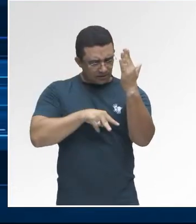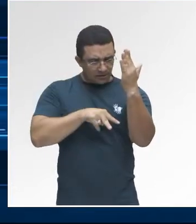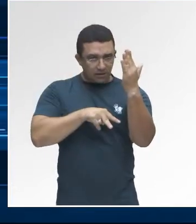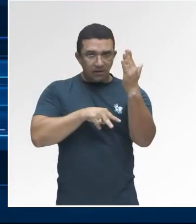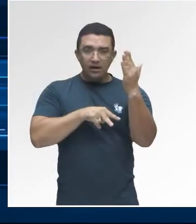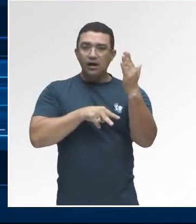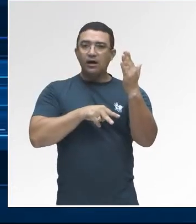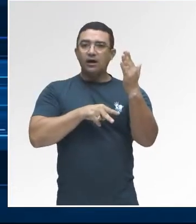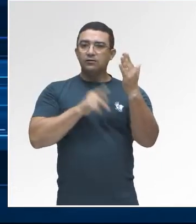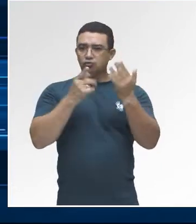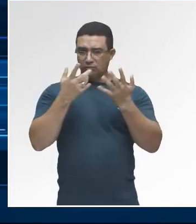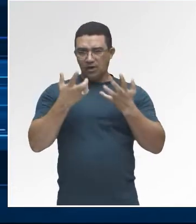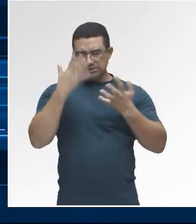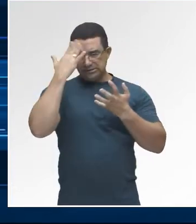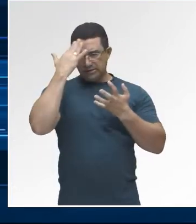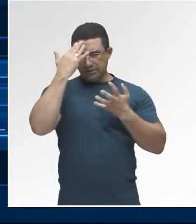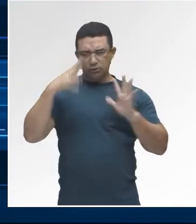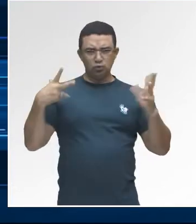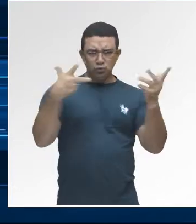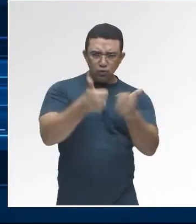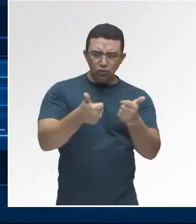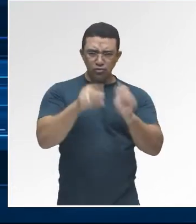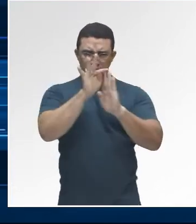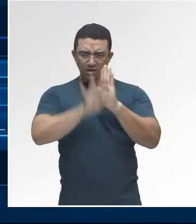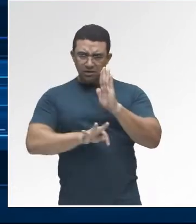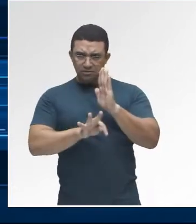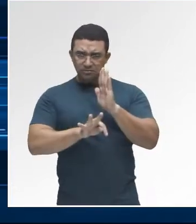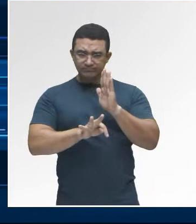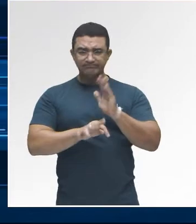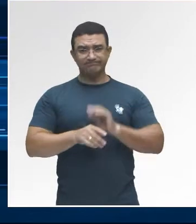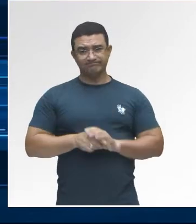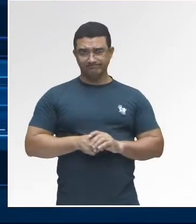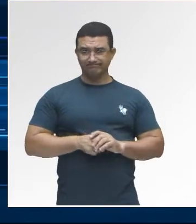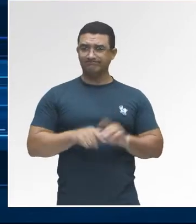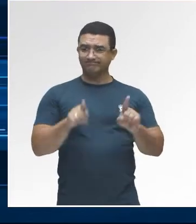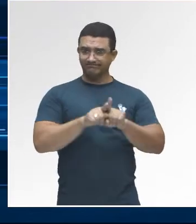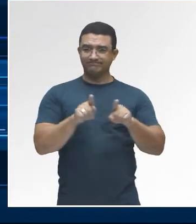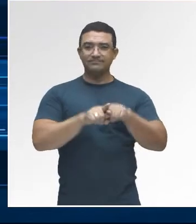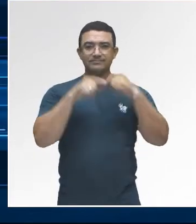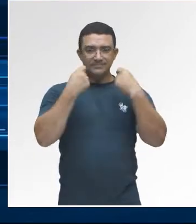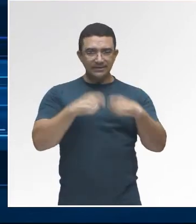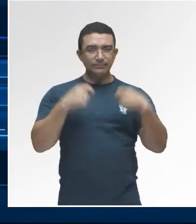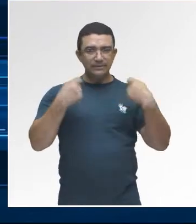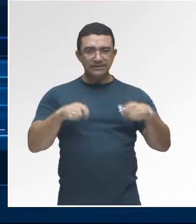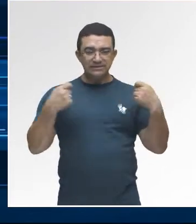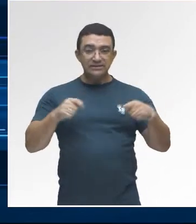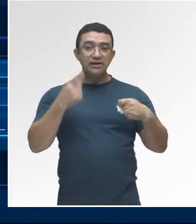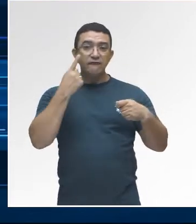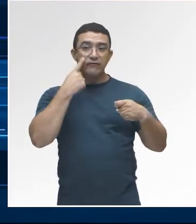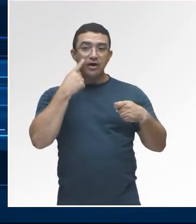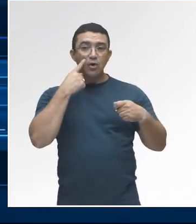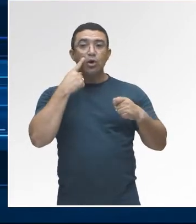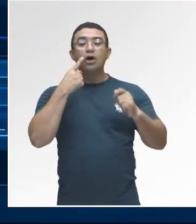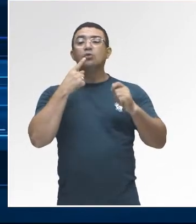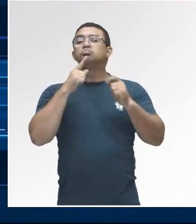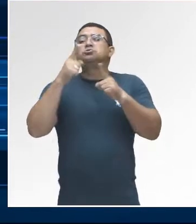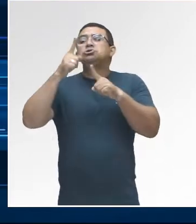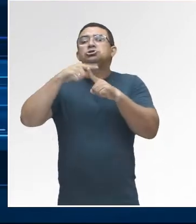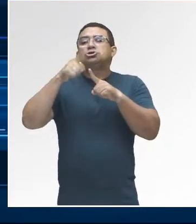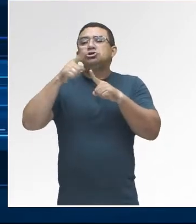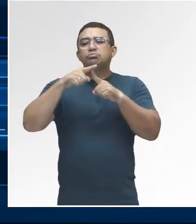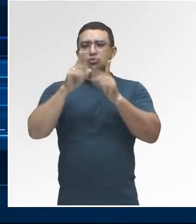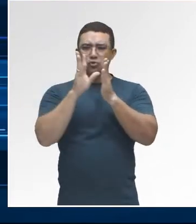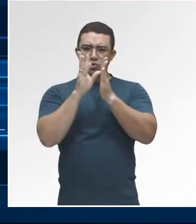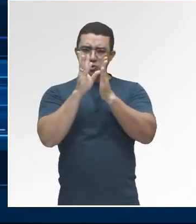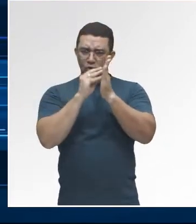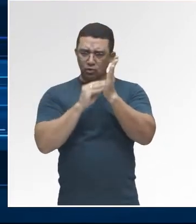assunto do texto? Você também tem que conhecer o tipo de conteúdo, né? Qual é o conteúdo que você vai ler, né? É sobre esportes?